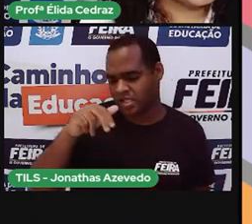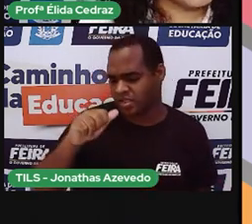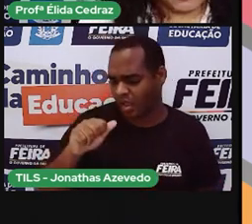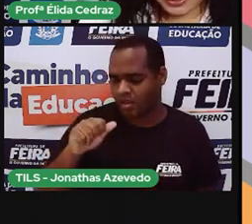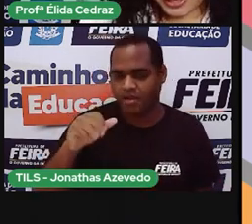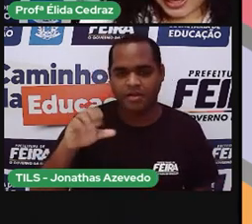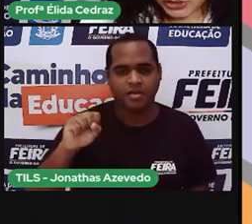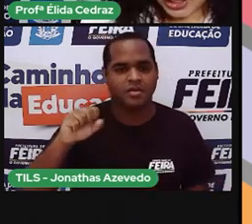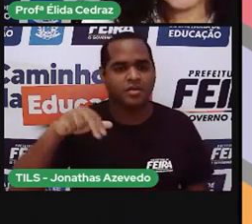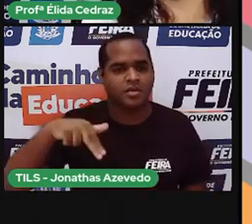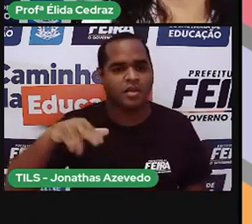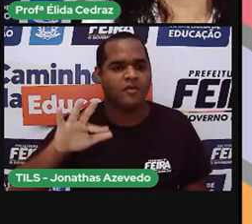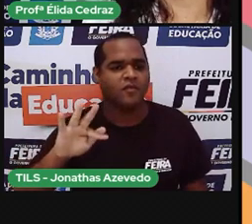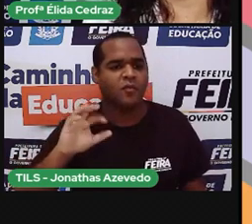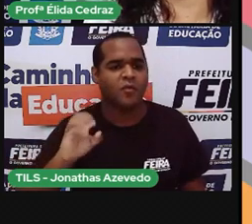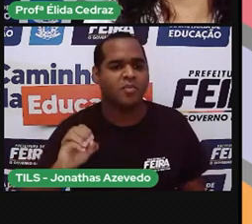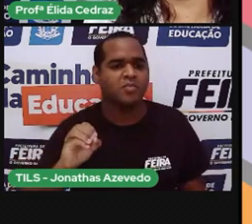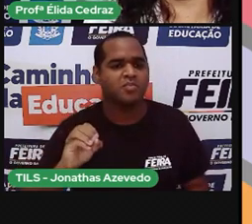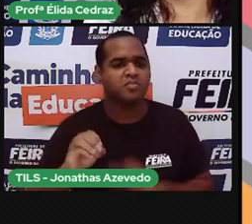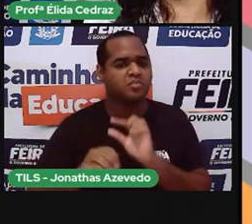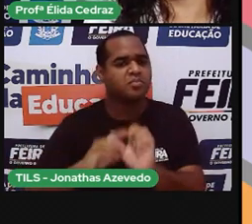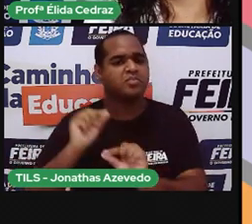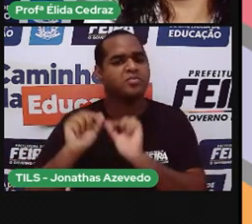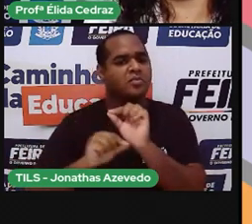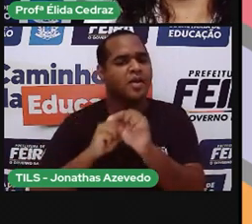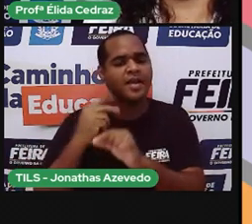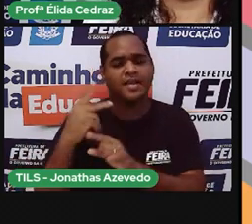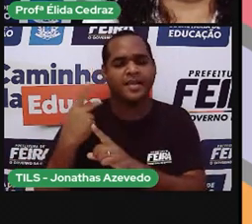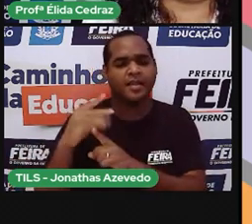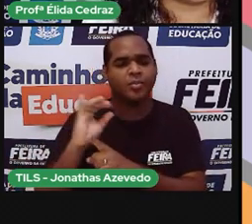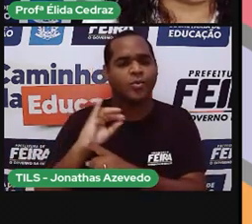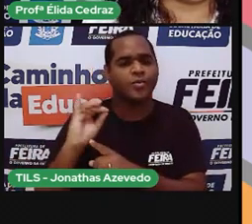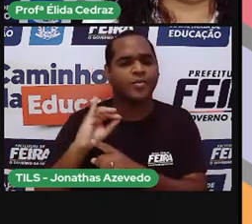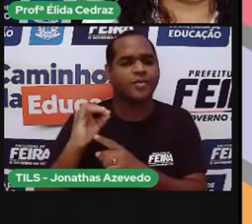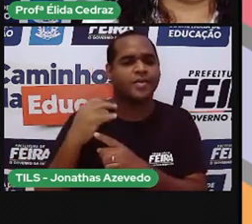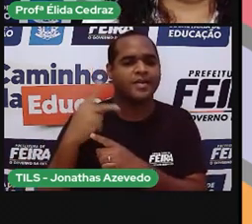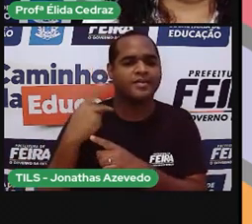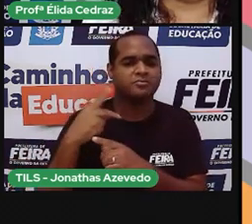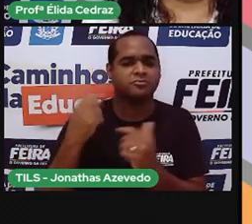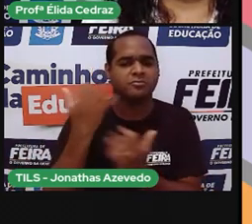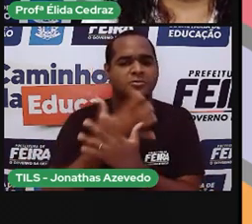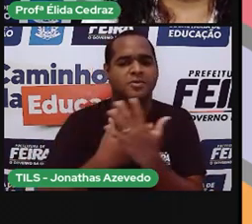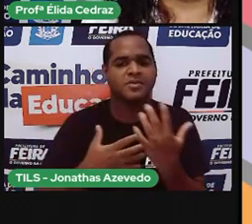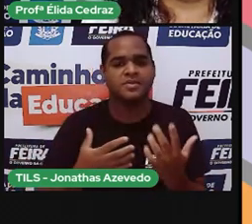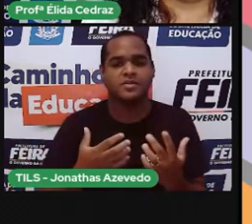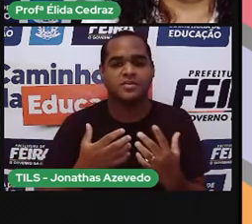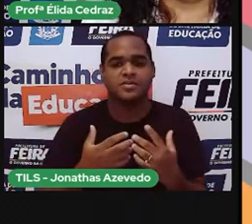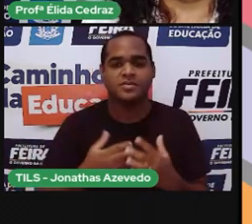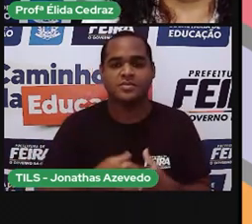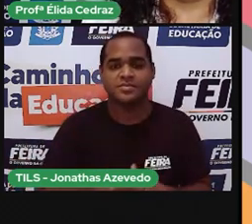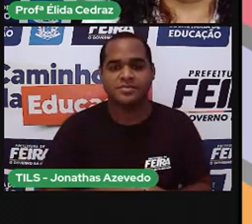é um que gente nem famoso qual é esse